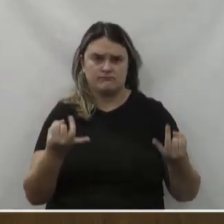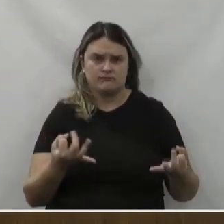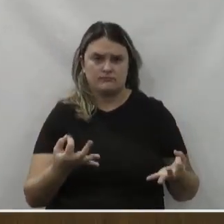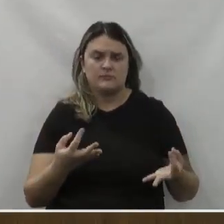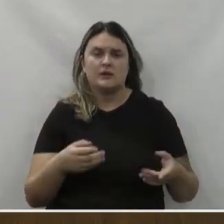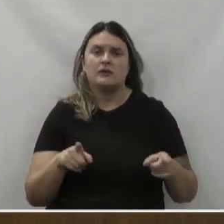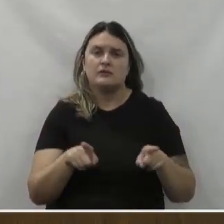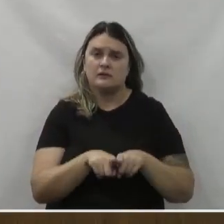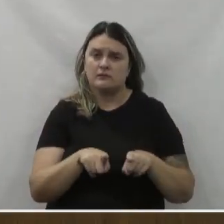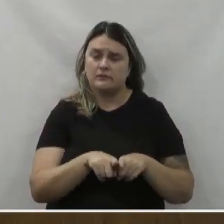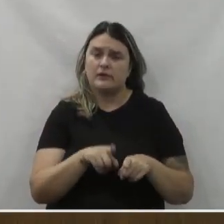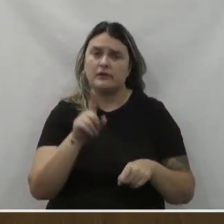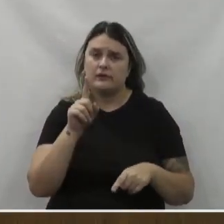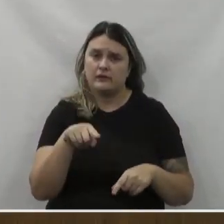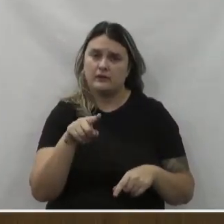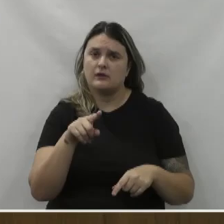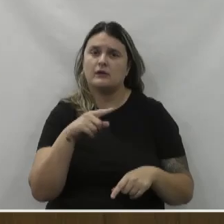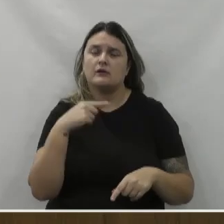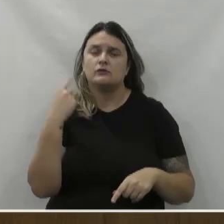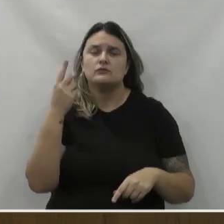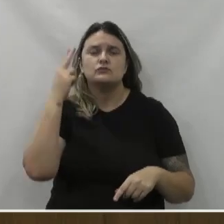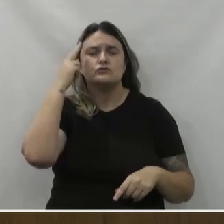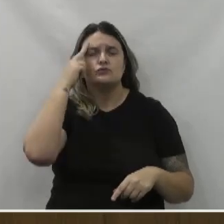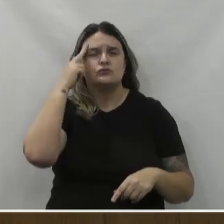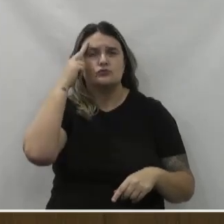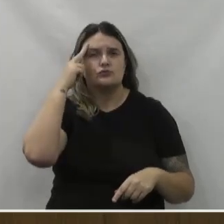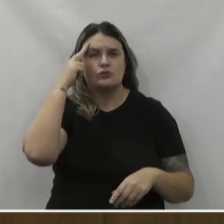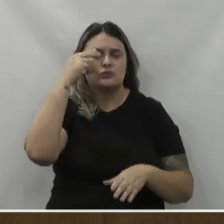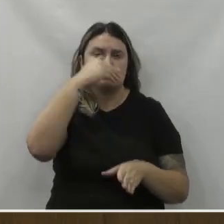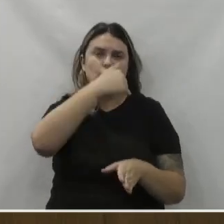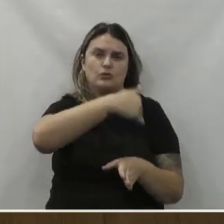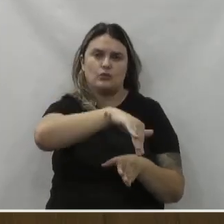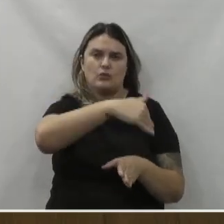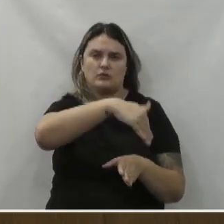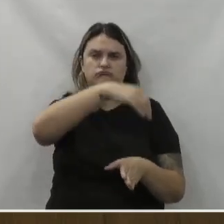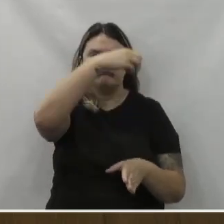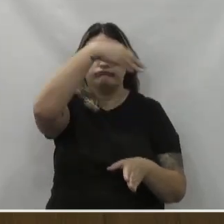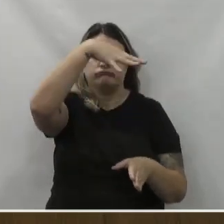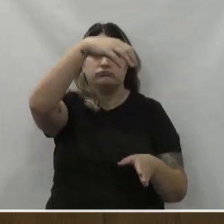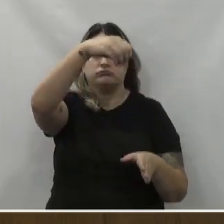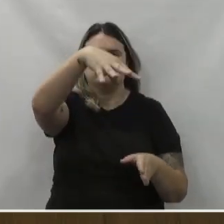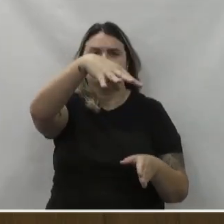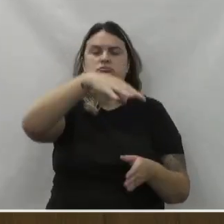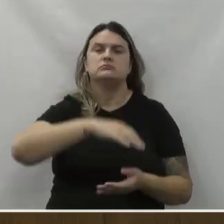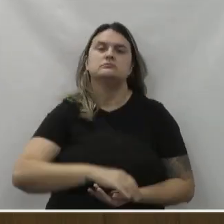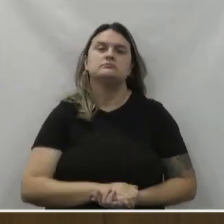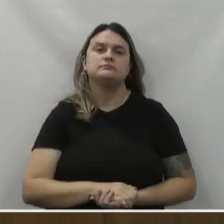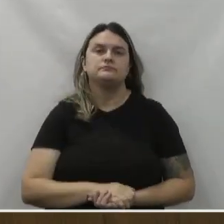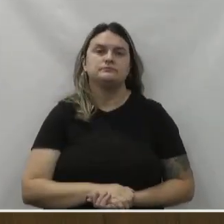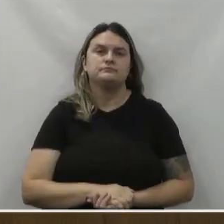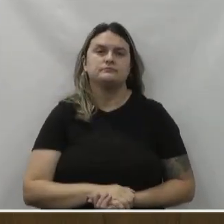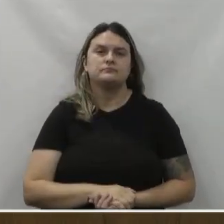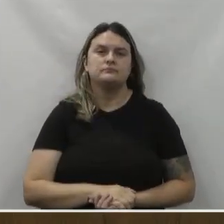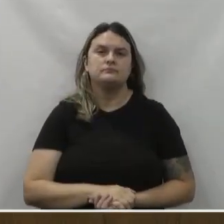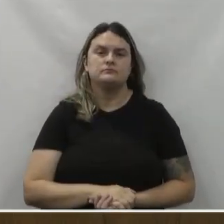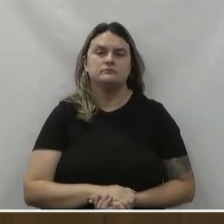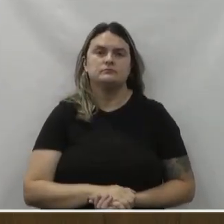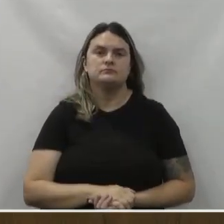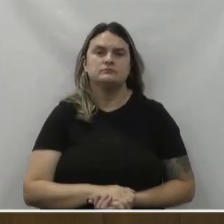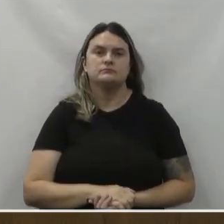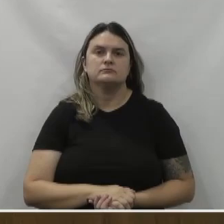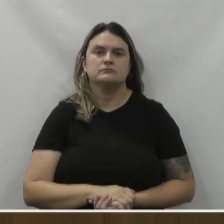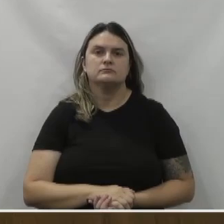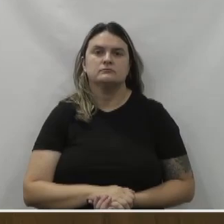também é referente à nossa tão sonhada iluminação pública, né, de União da Vitória. A iluminação de